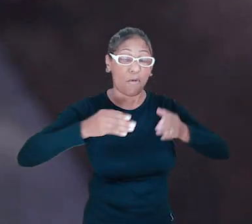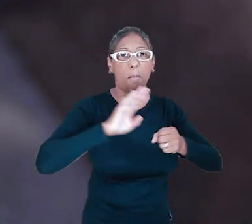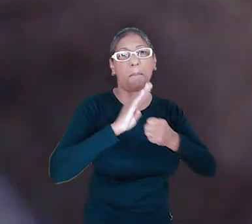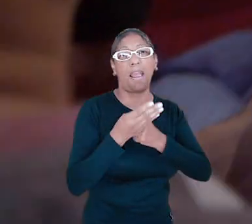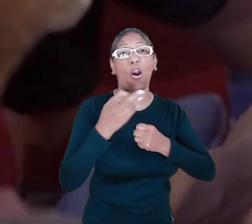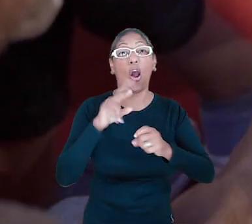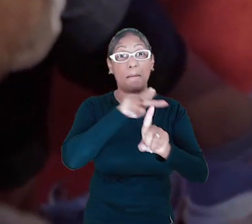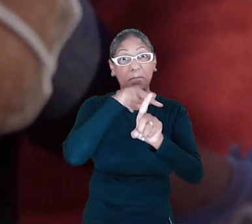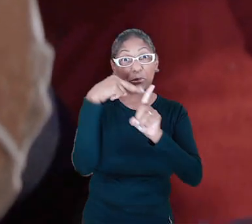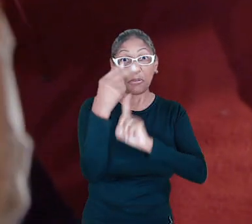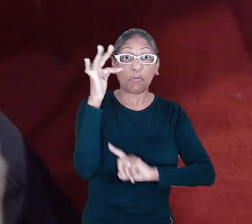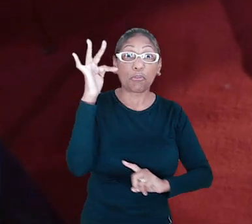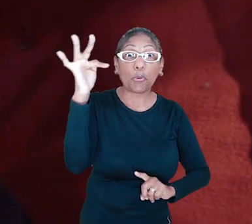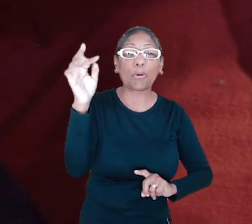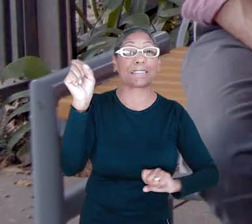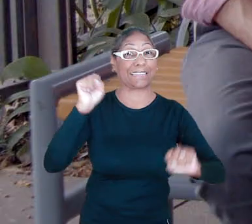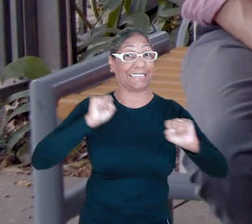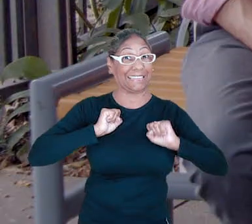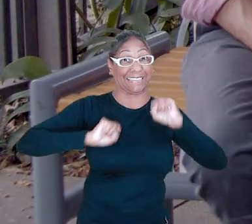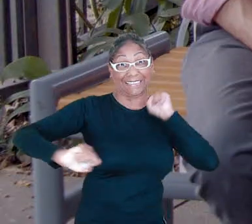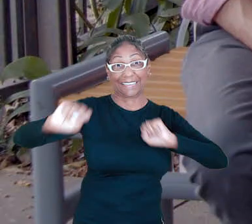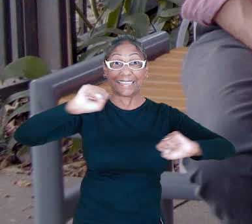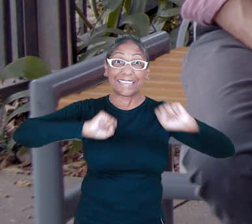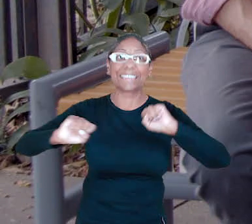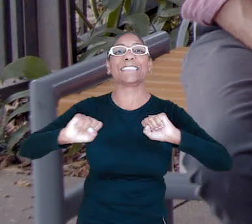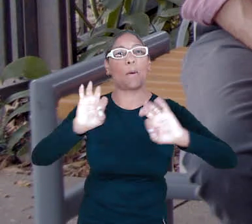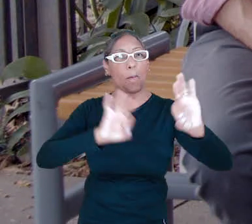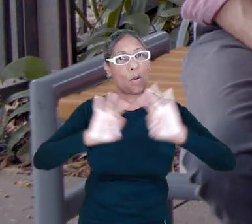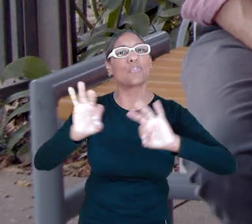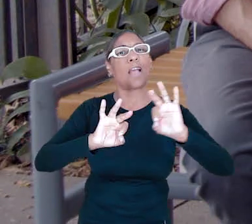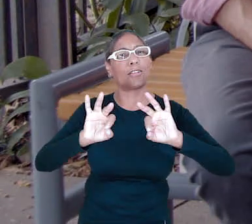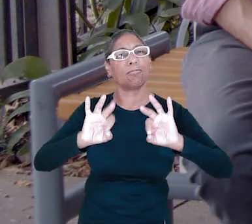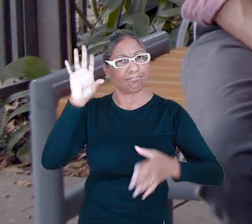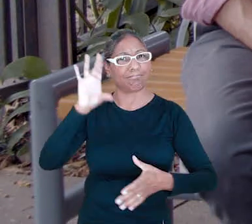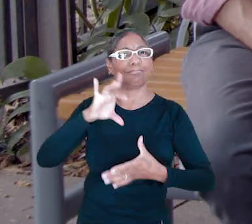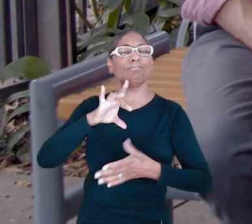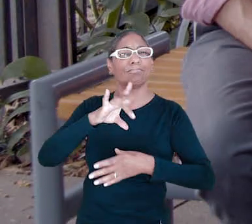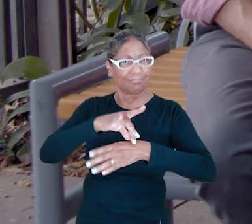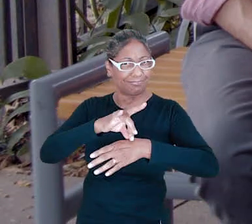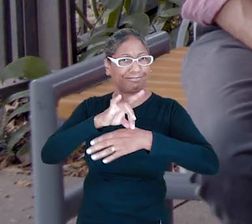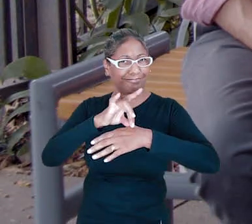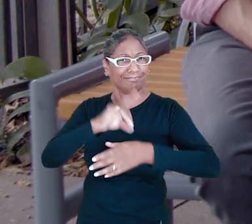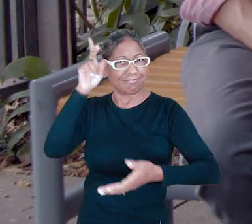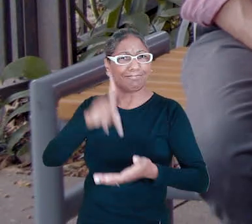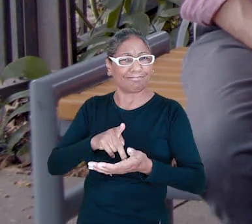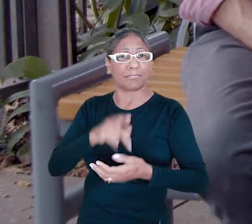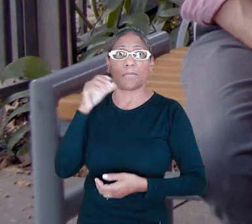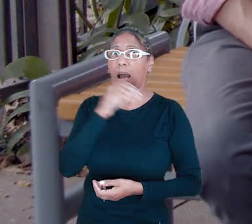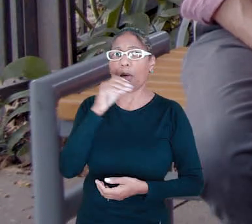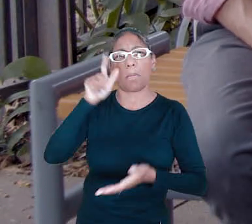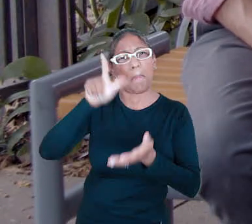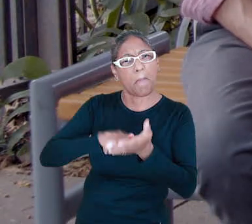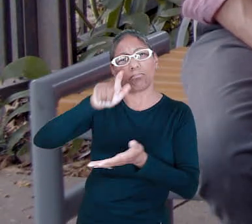nossa perspectiva futura, assim, expectativa, é que agora esse projeto saia mesmo do papel. Foi uma dinâmica feita muito rápida, né,